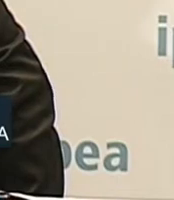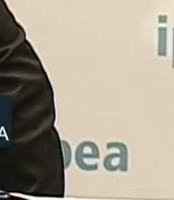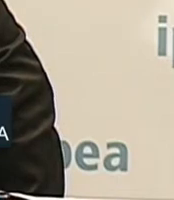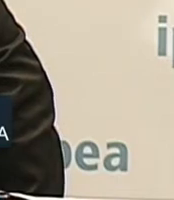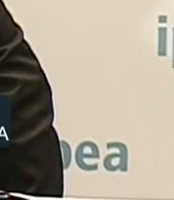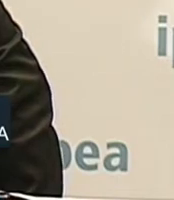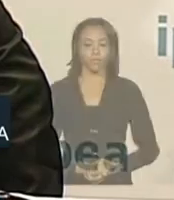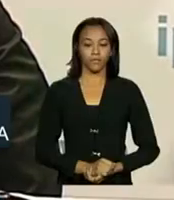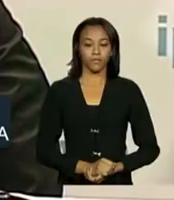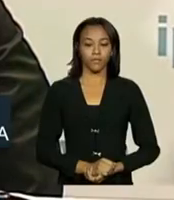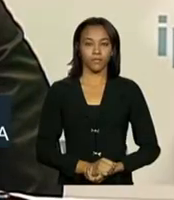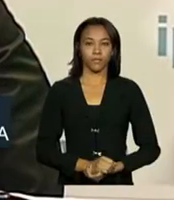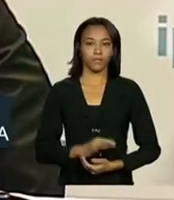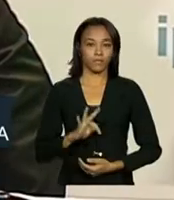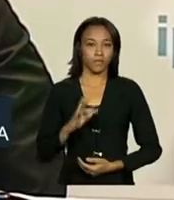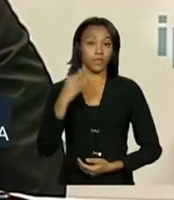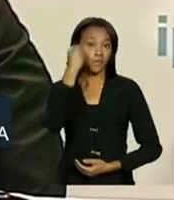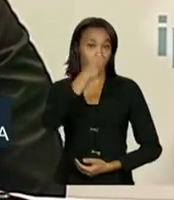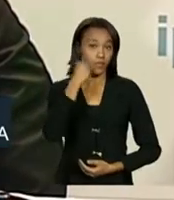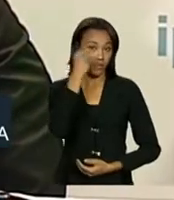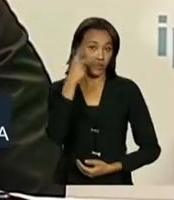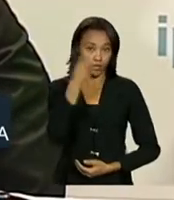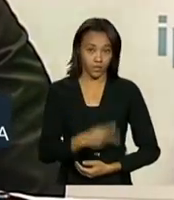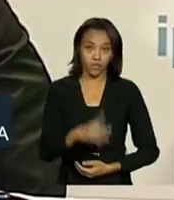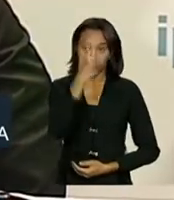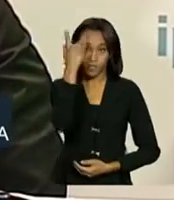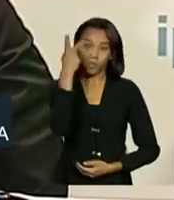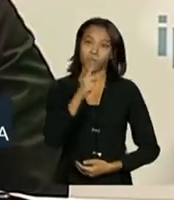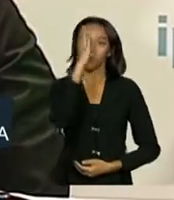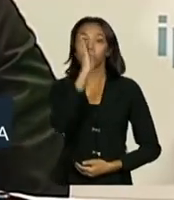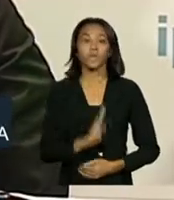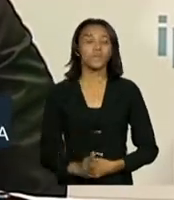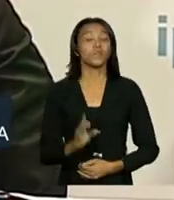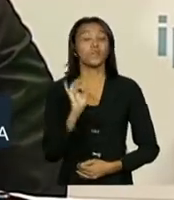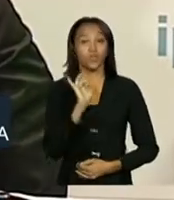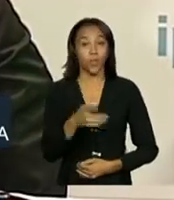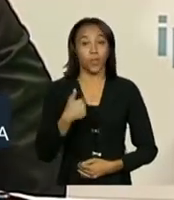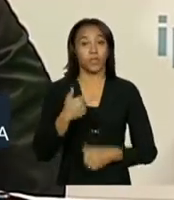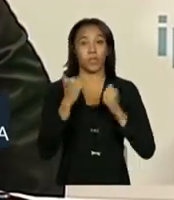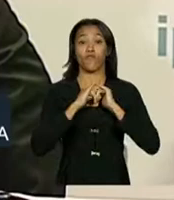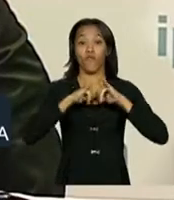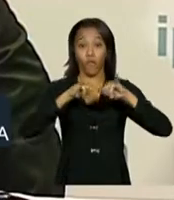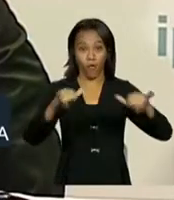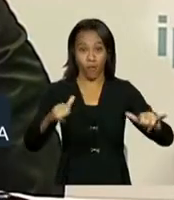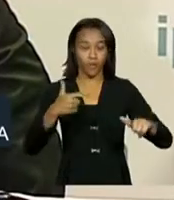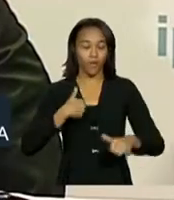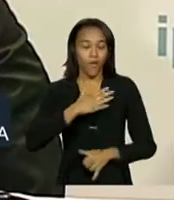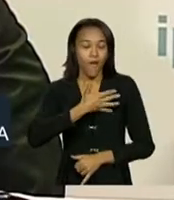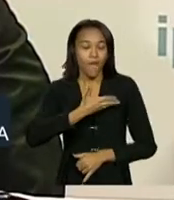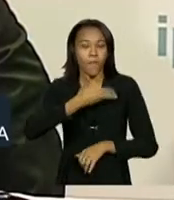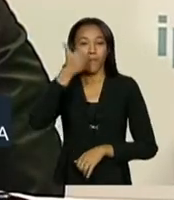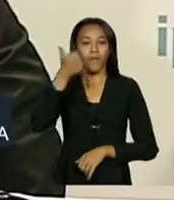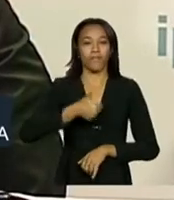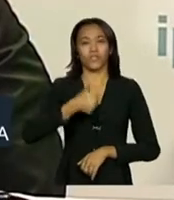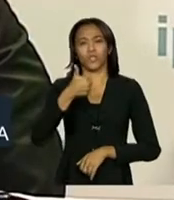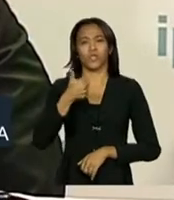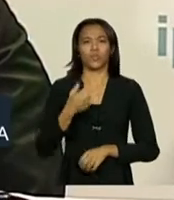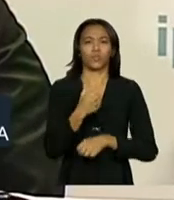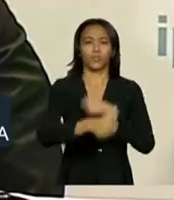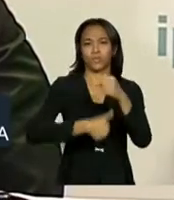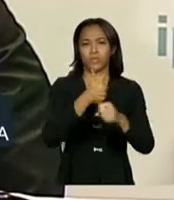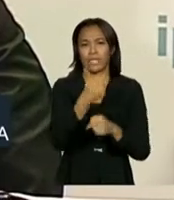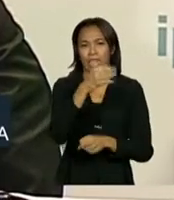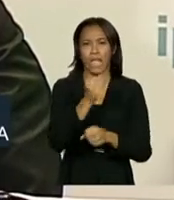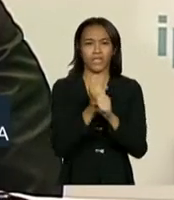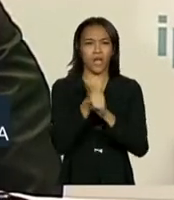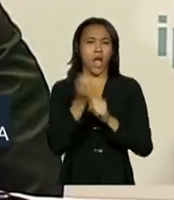na experiência dos brasileiros. Só para dar o meu dado favorito, predileto, nos últimos 10 anos,